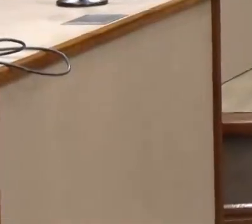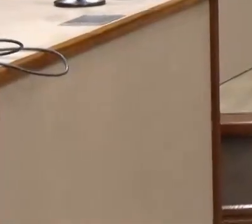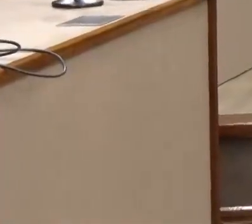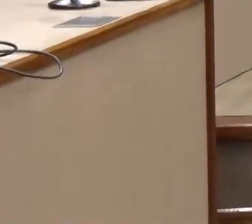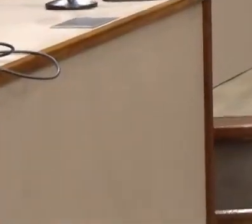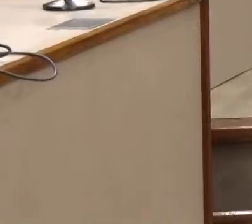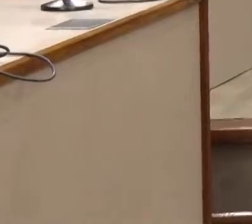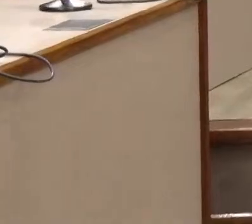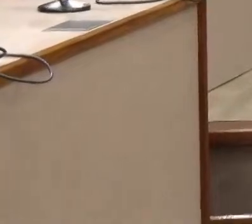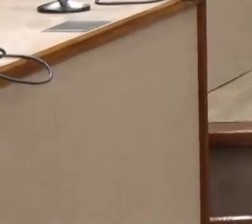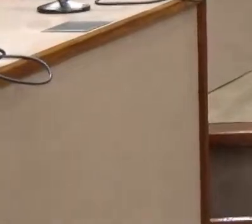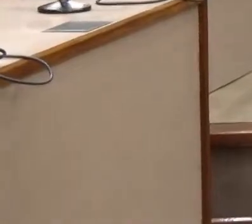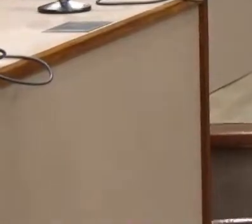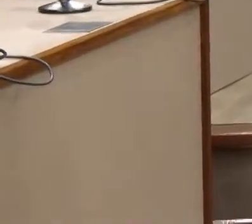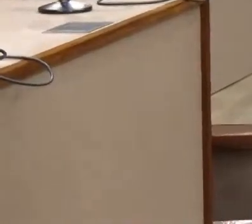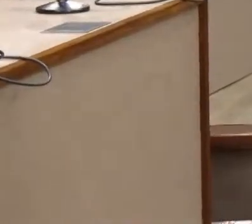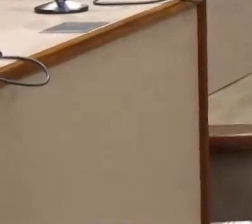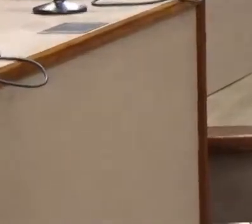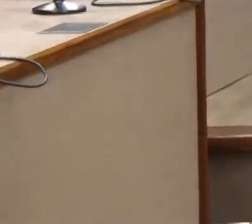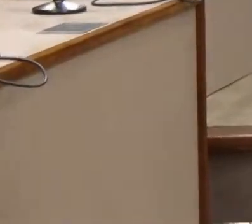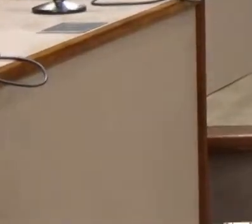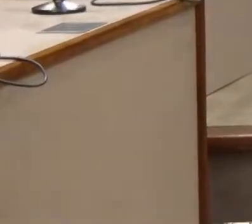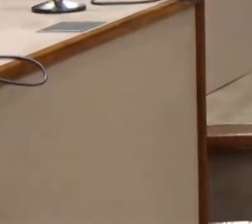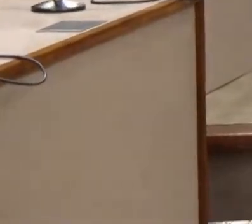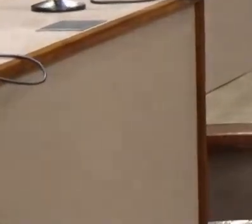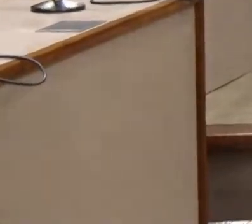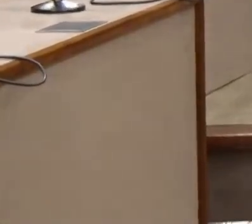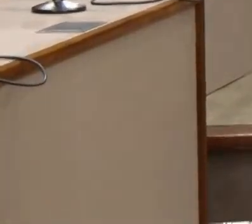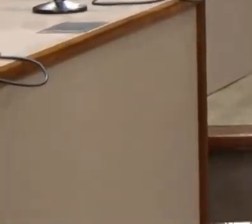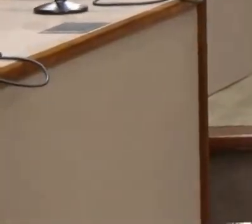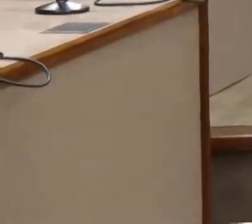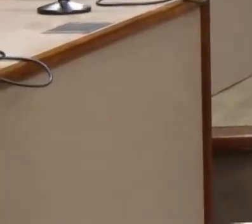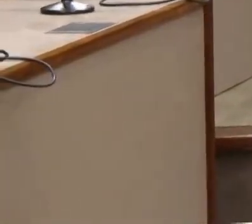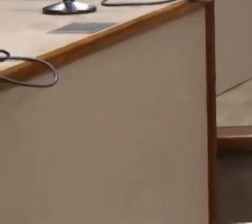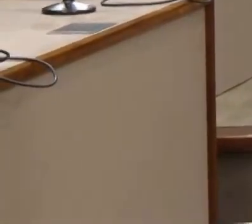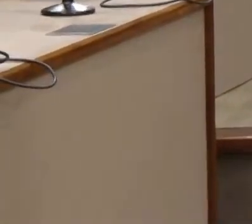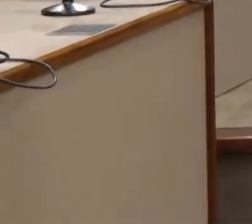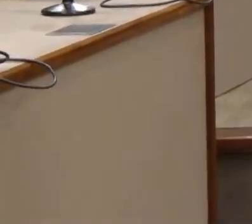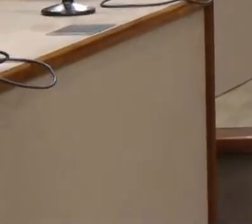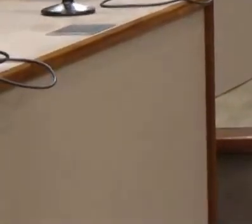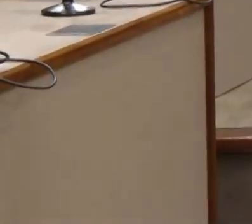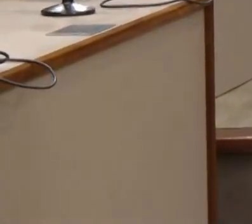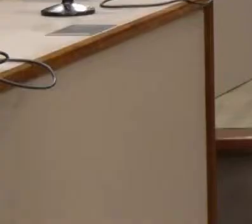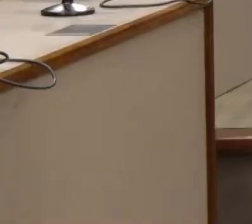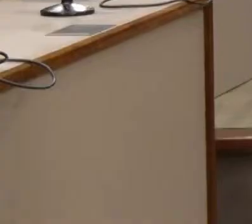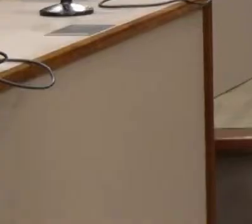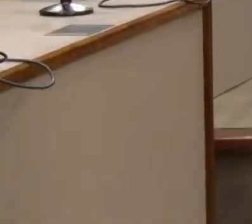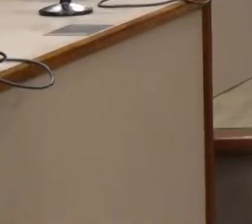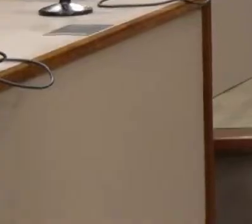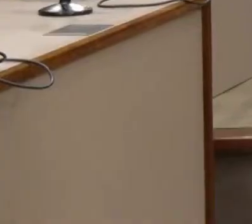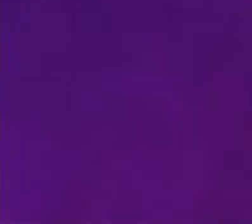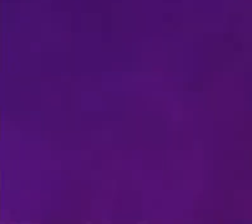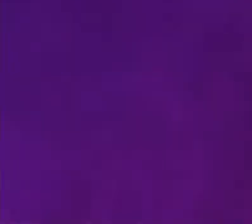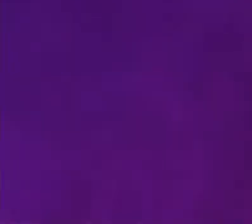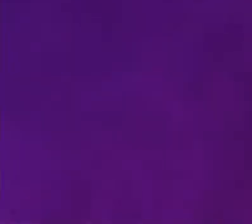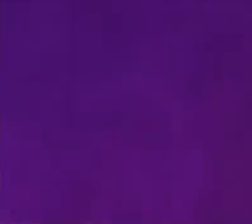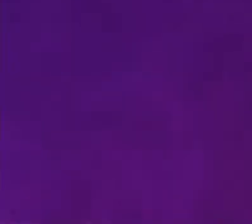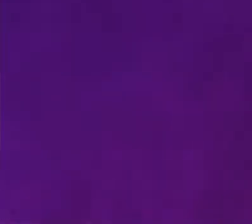O que acontece se no dia 6 de outubro, dia das eleições municipais, você estiver fora da sua cidade de votação?